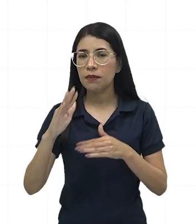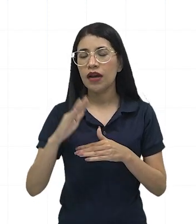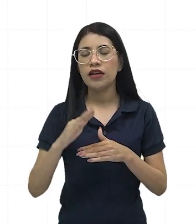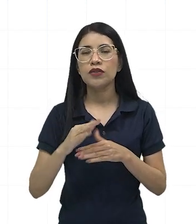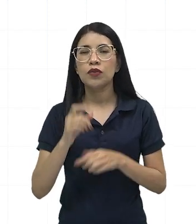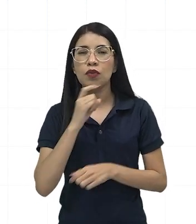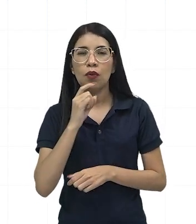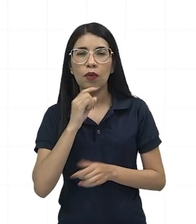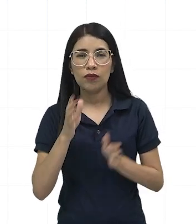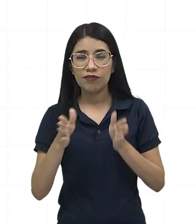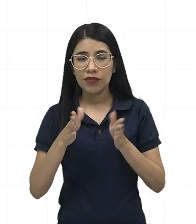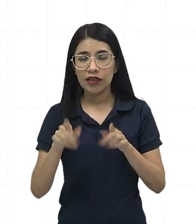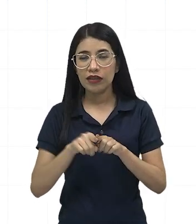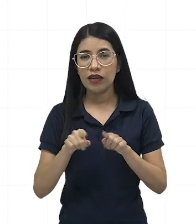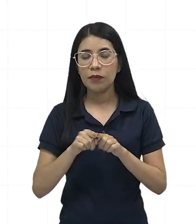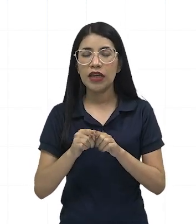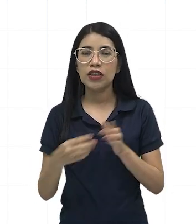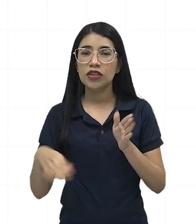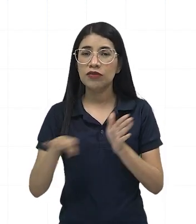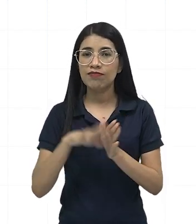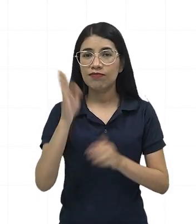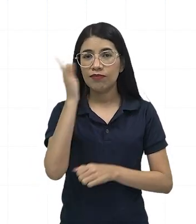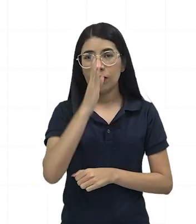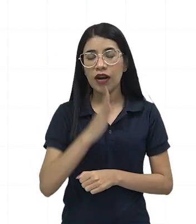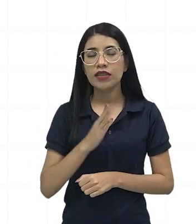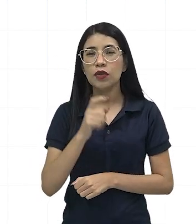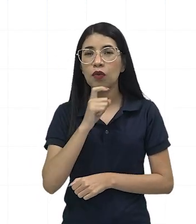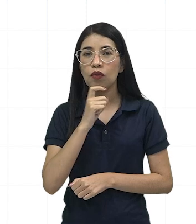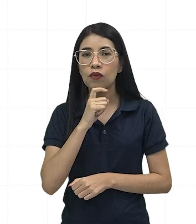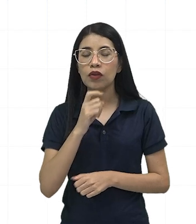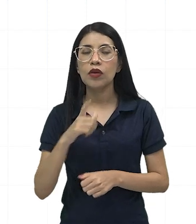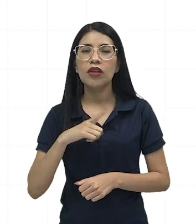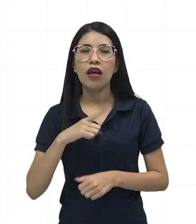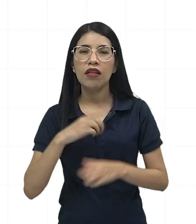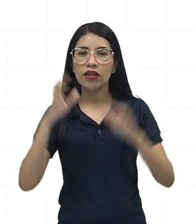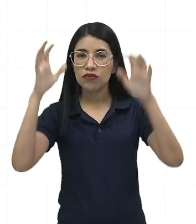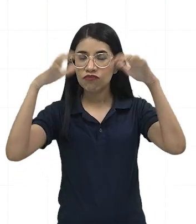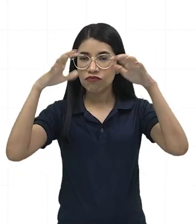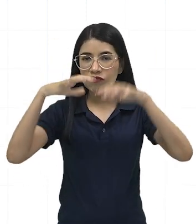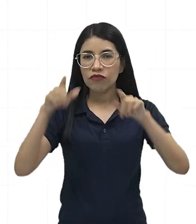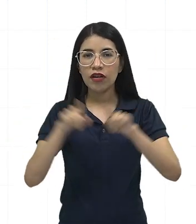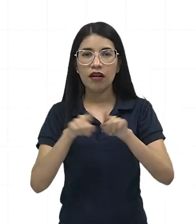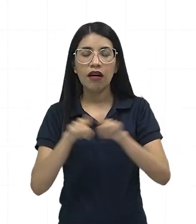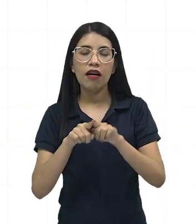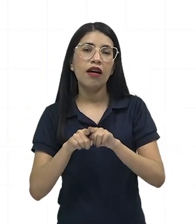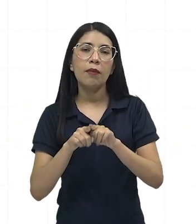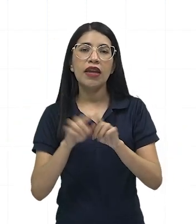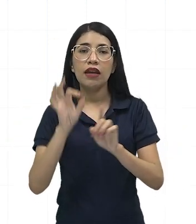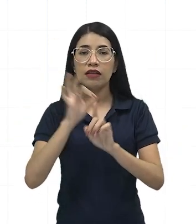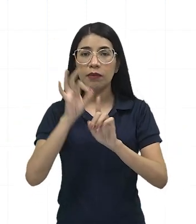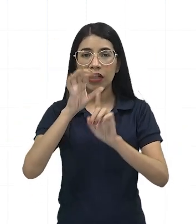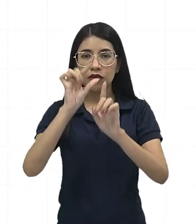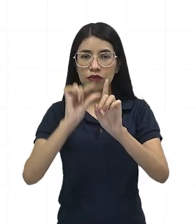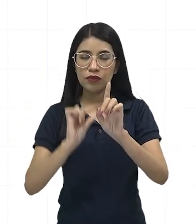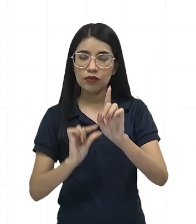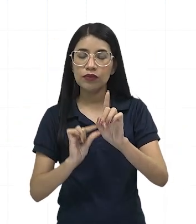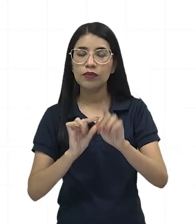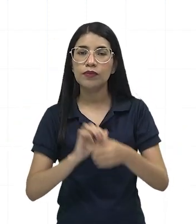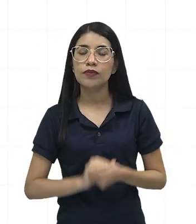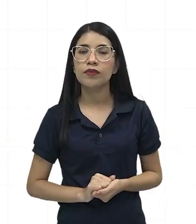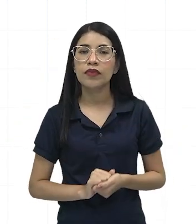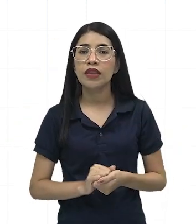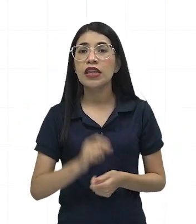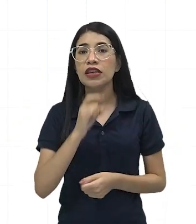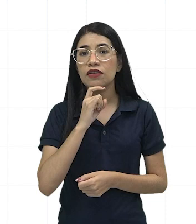quando entra no Brasil com uma frente fria, provocando chuvas e quedas na temperatura. Friagem